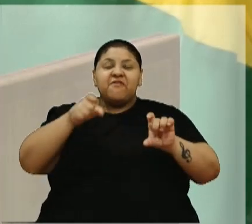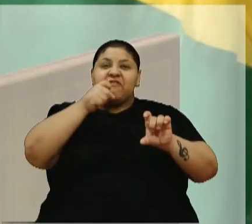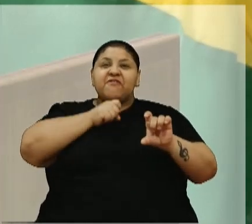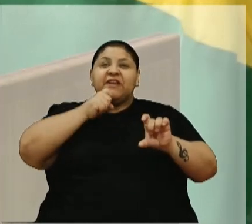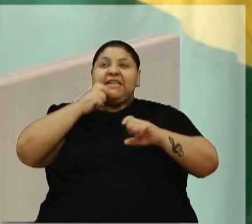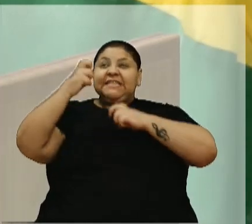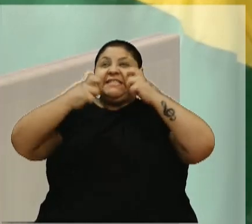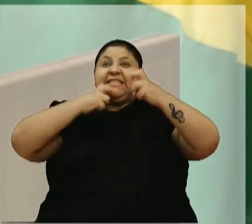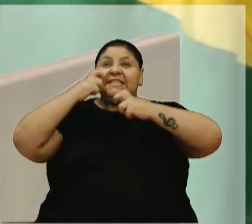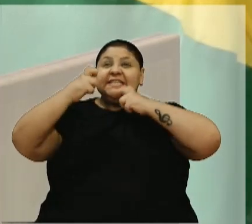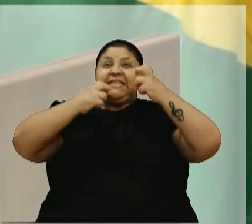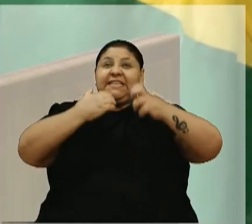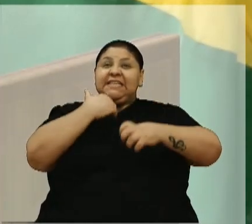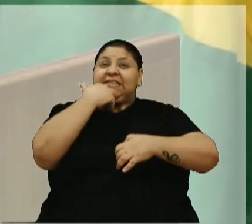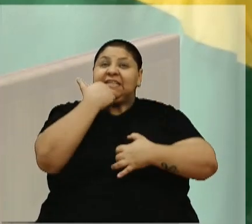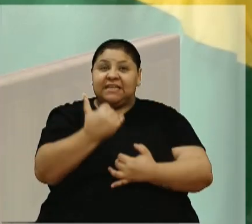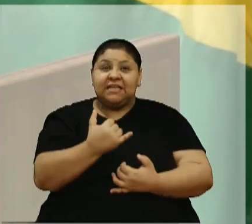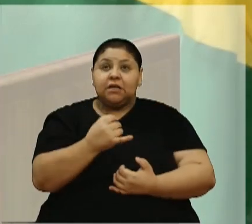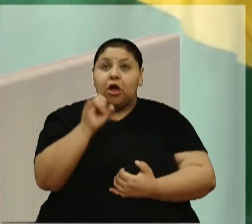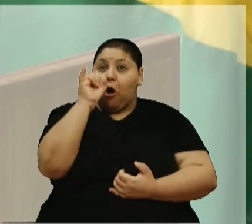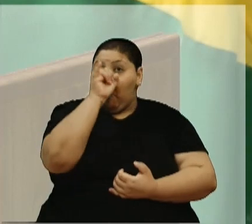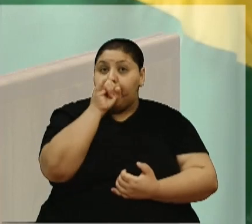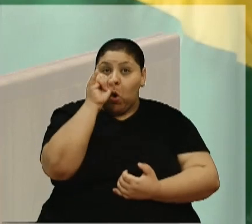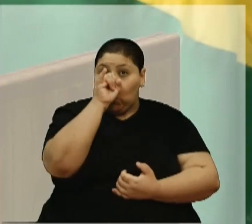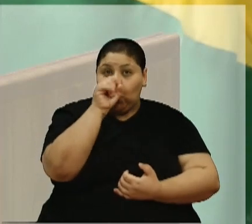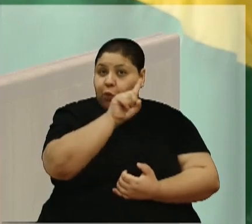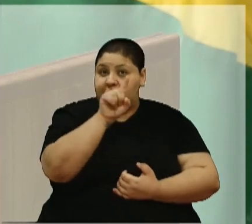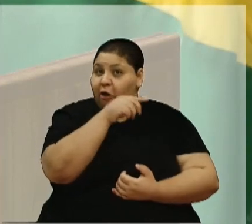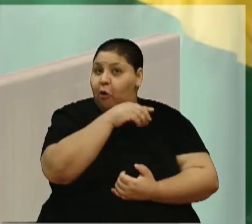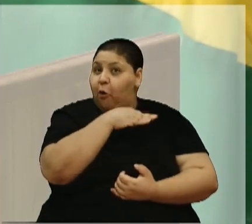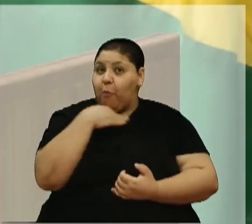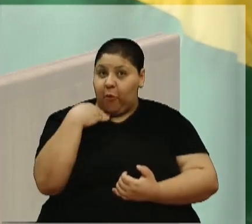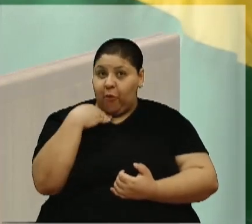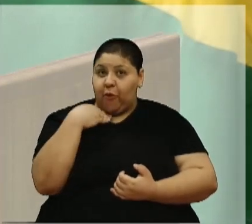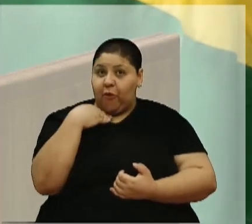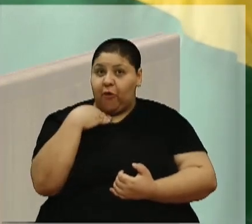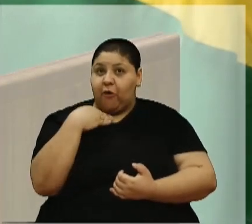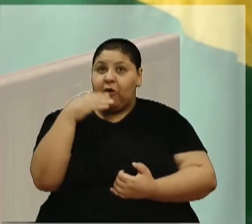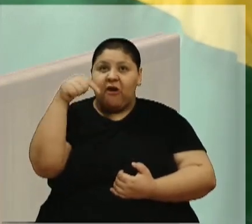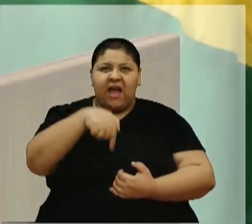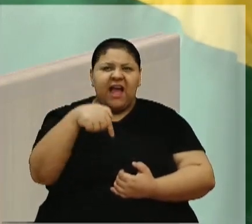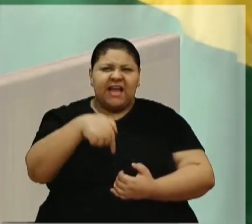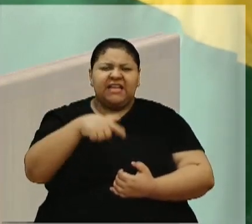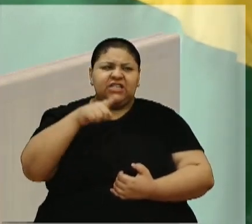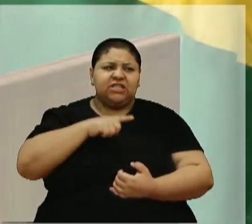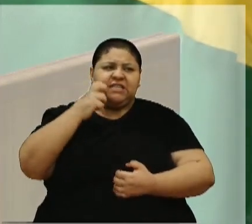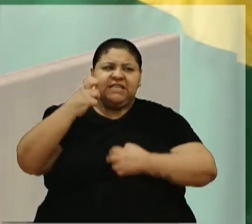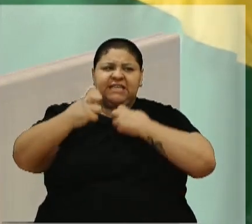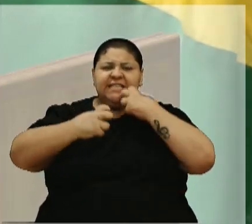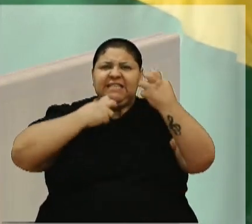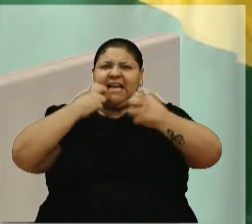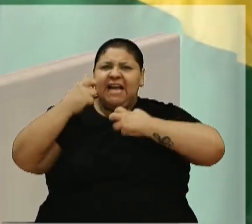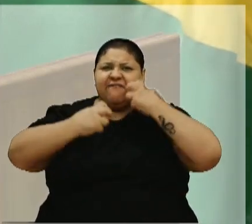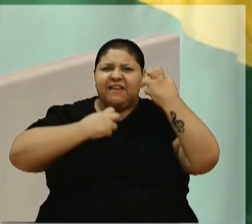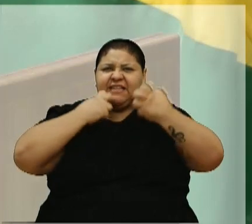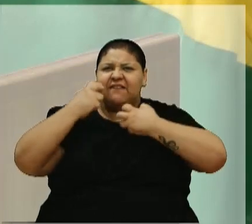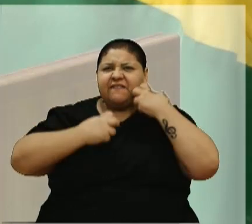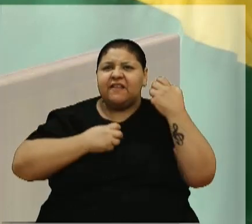adiantasse, porco não morria. Então nós tivemos um colega aqui que gritava e agora está